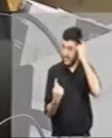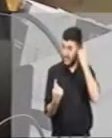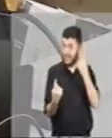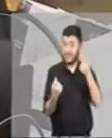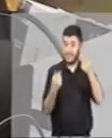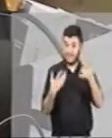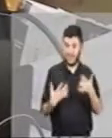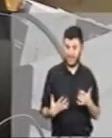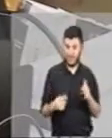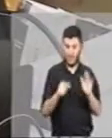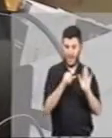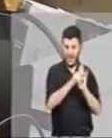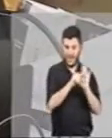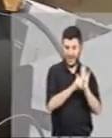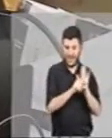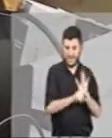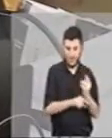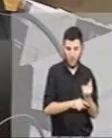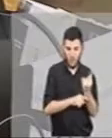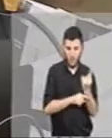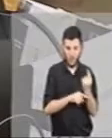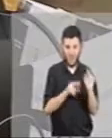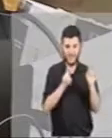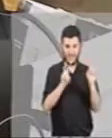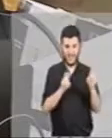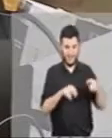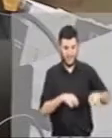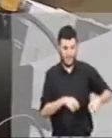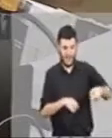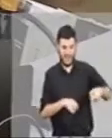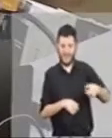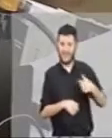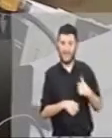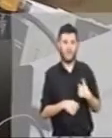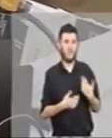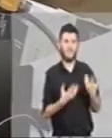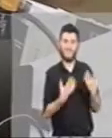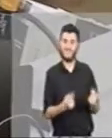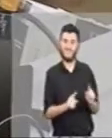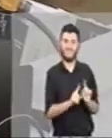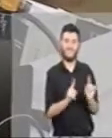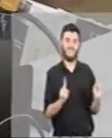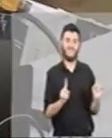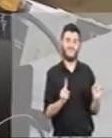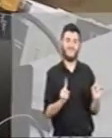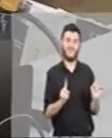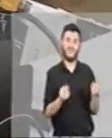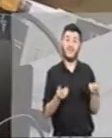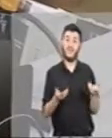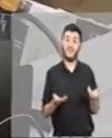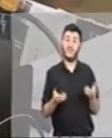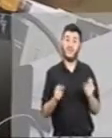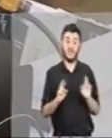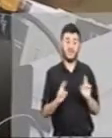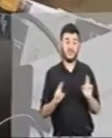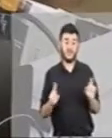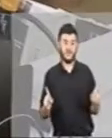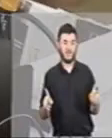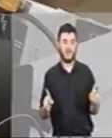maletas. Então, na verdade, essa é a grande divergência. Na verdade, essa é a única divergência de